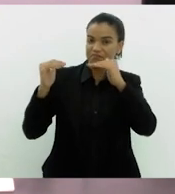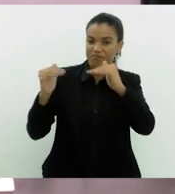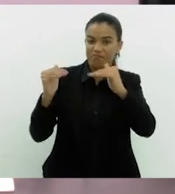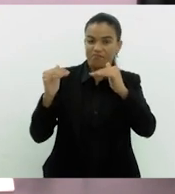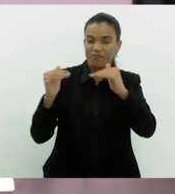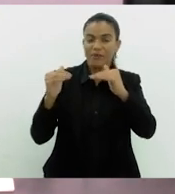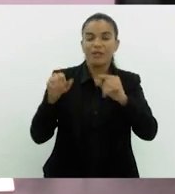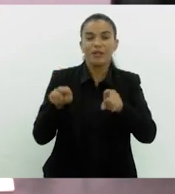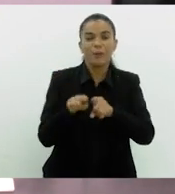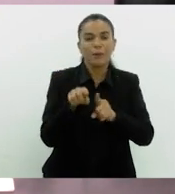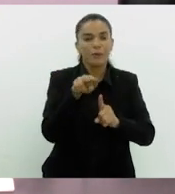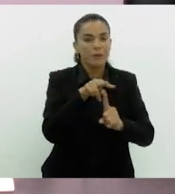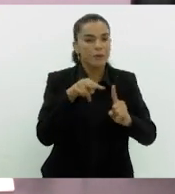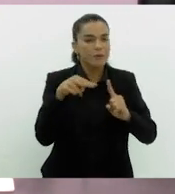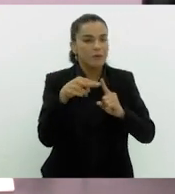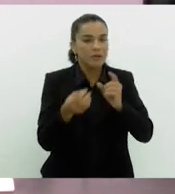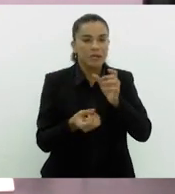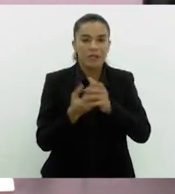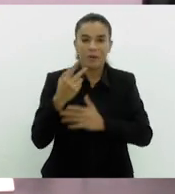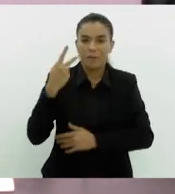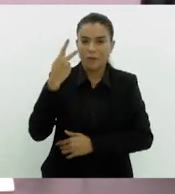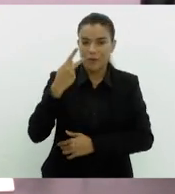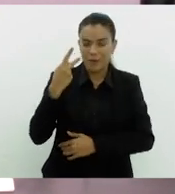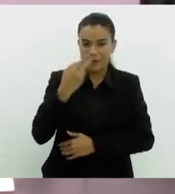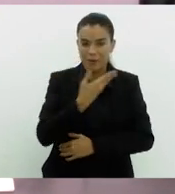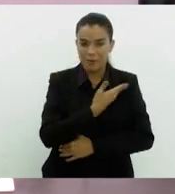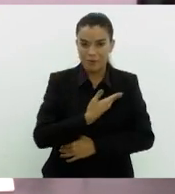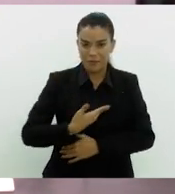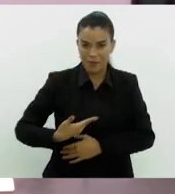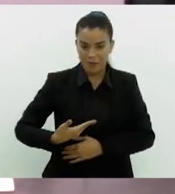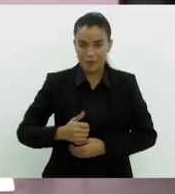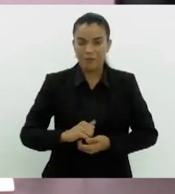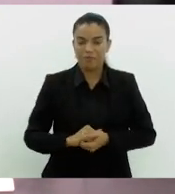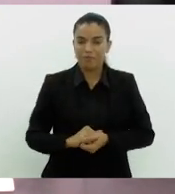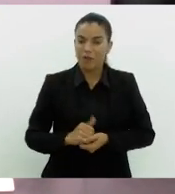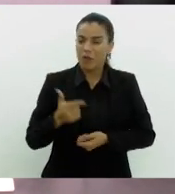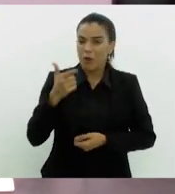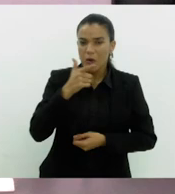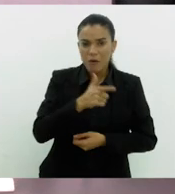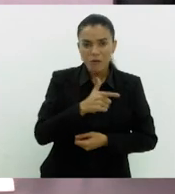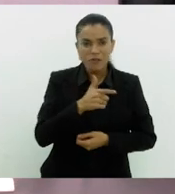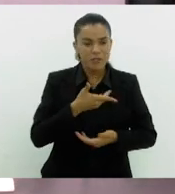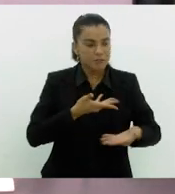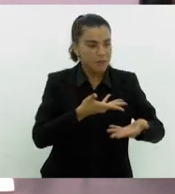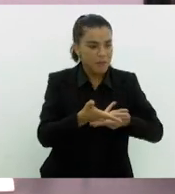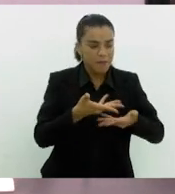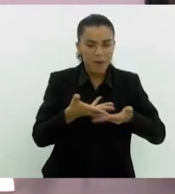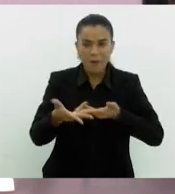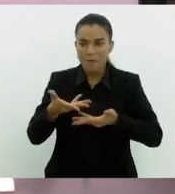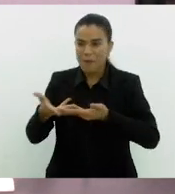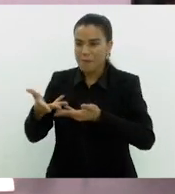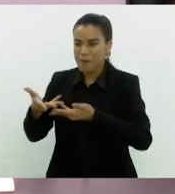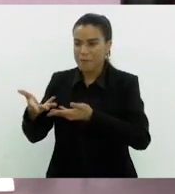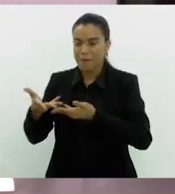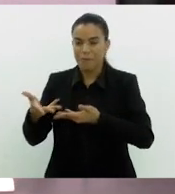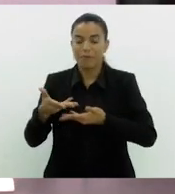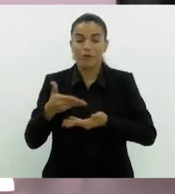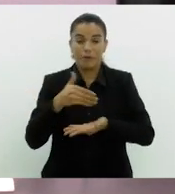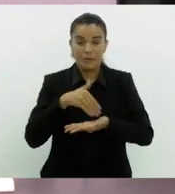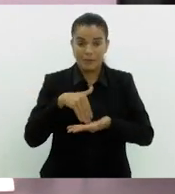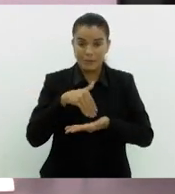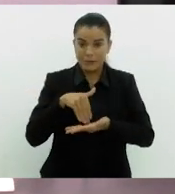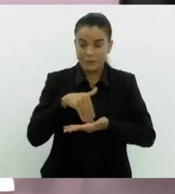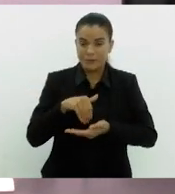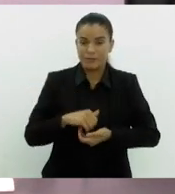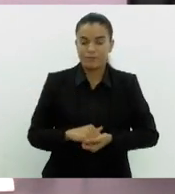uma perspectiva de construir uma política pública transversal que dialogue com as demais secretarias, articulada, que dê